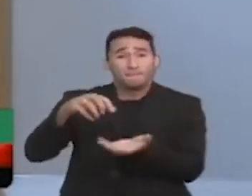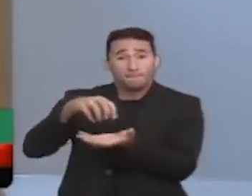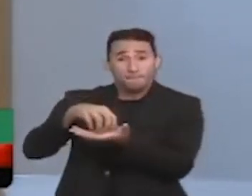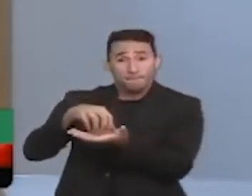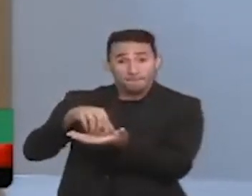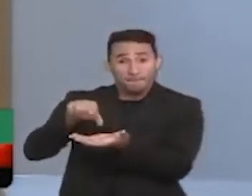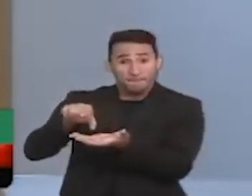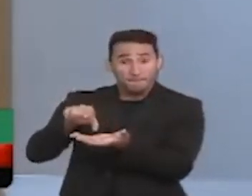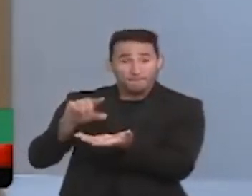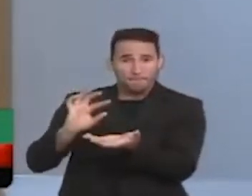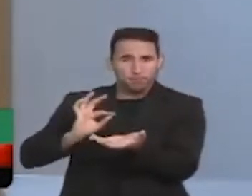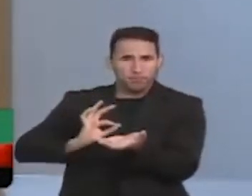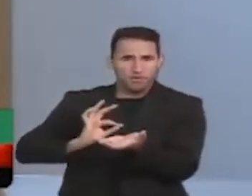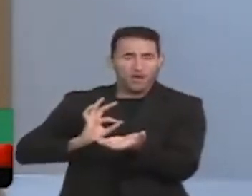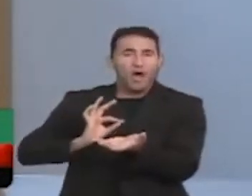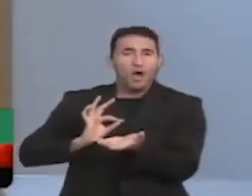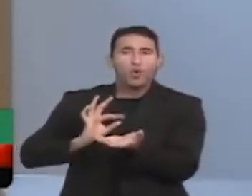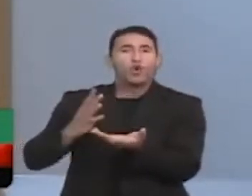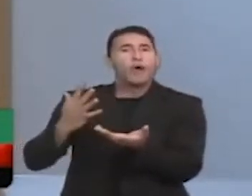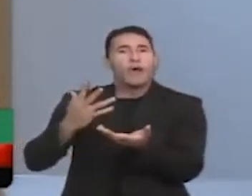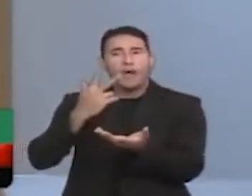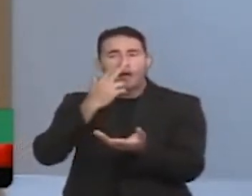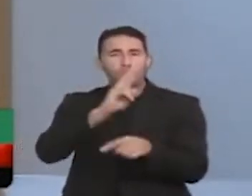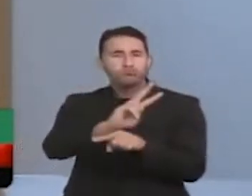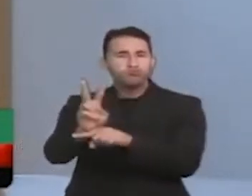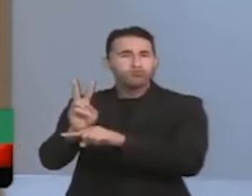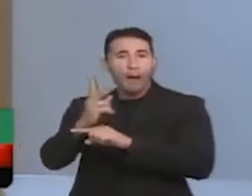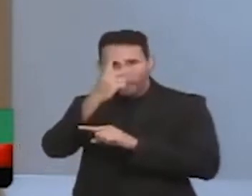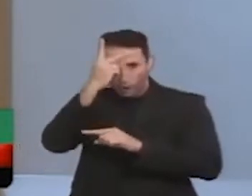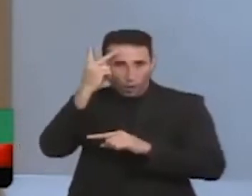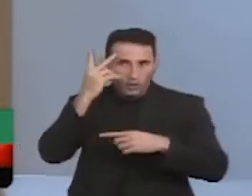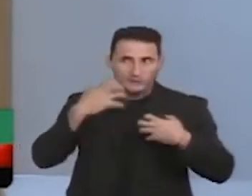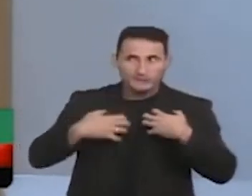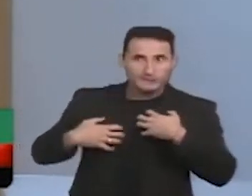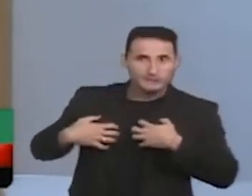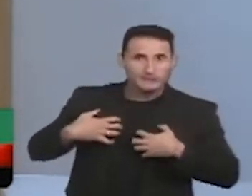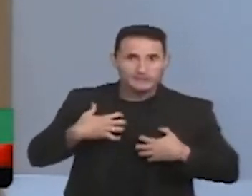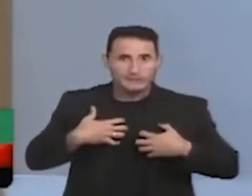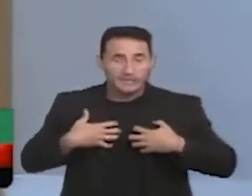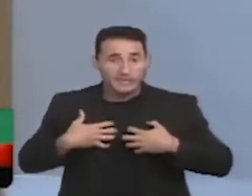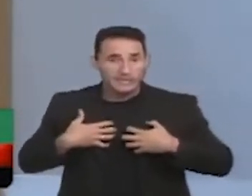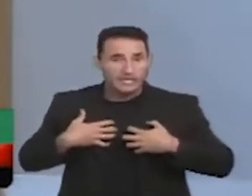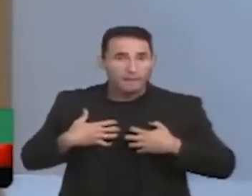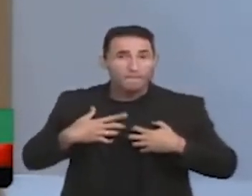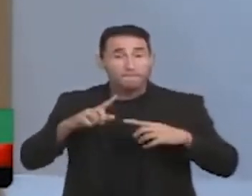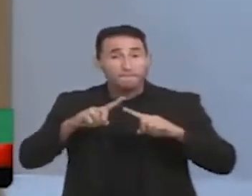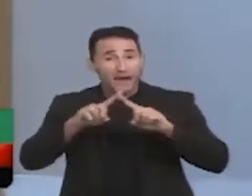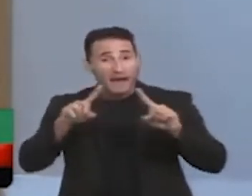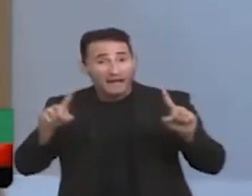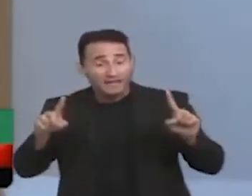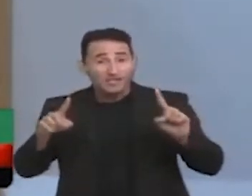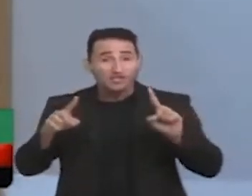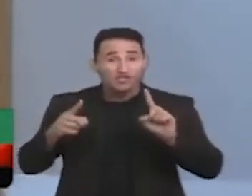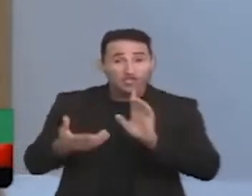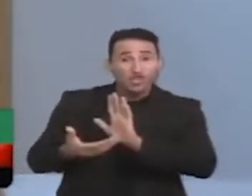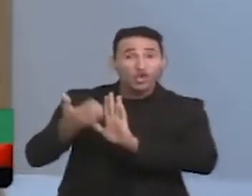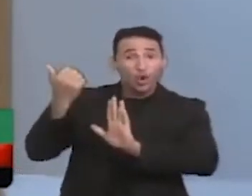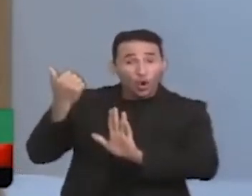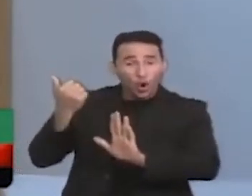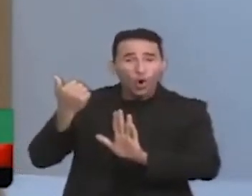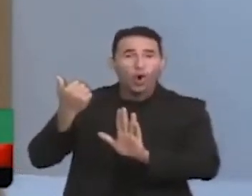gerava uma certa intimidação então depois que a base foi retirada é fato que os assaltos aos Comerciantes